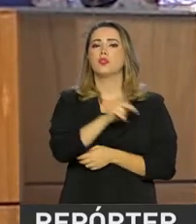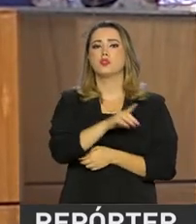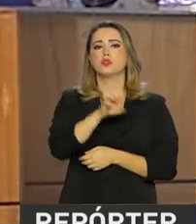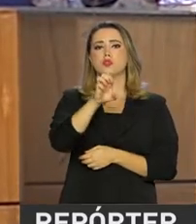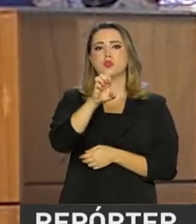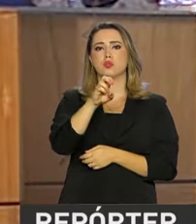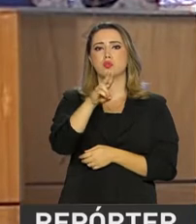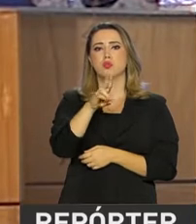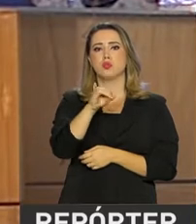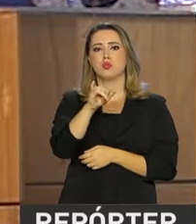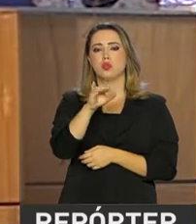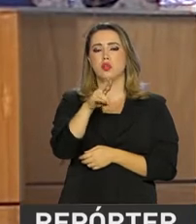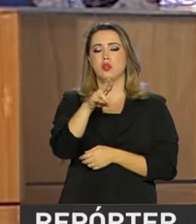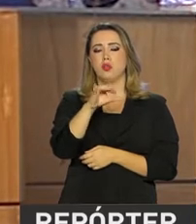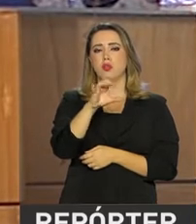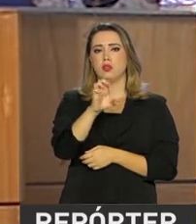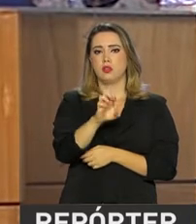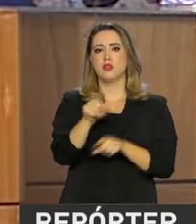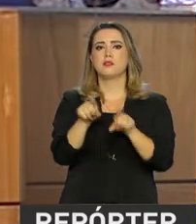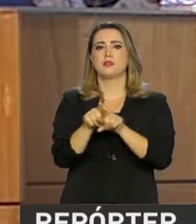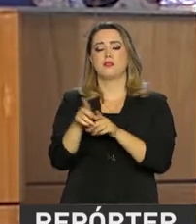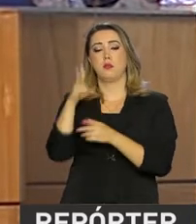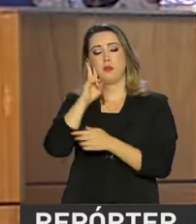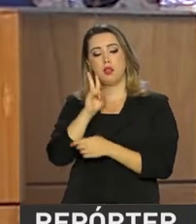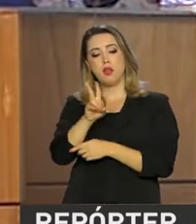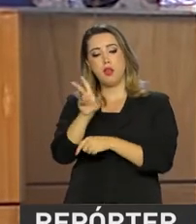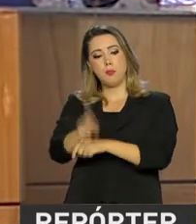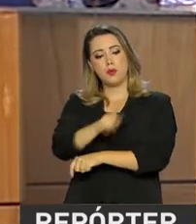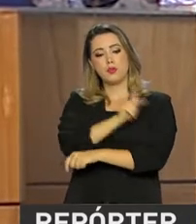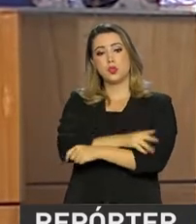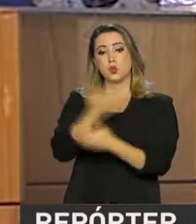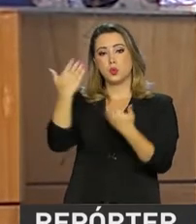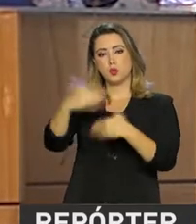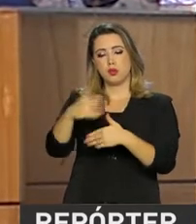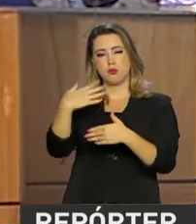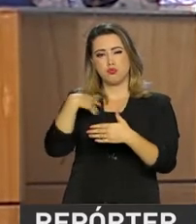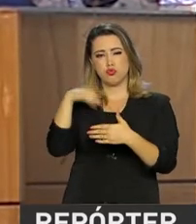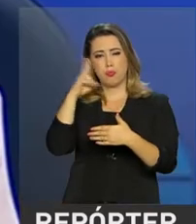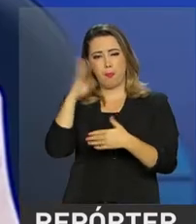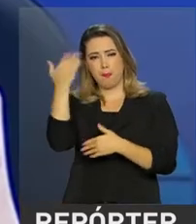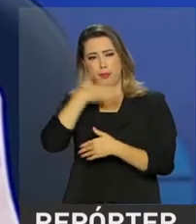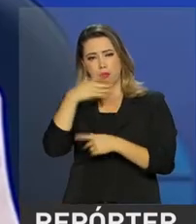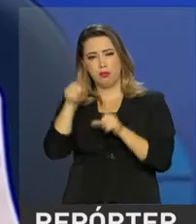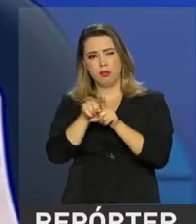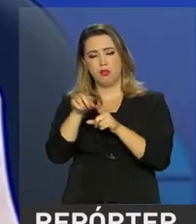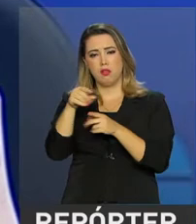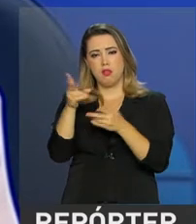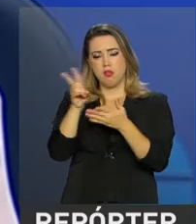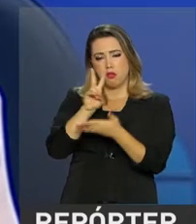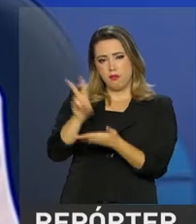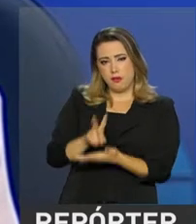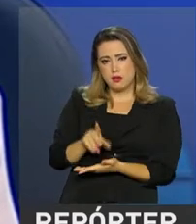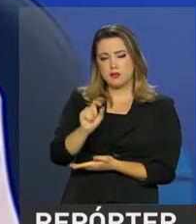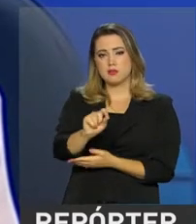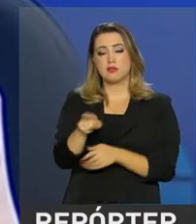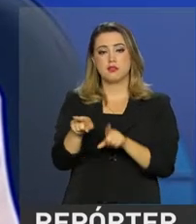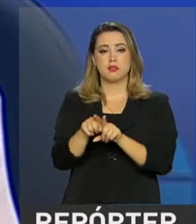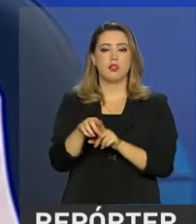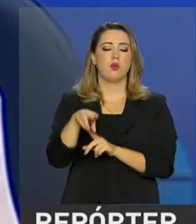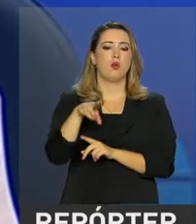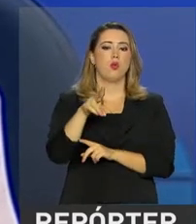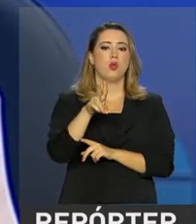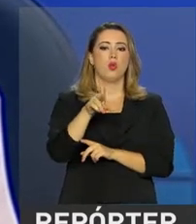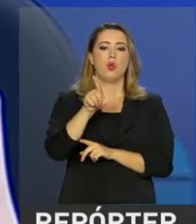e a Diretora de Avaliação da Educação Básica do INEP, Luana